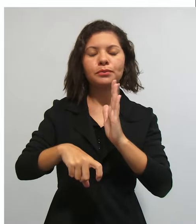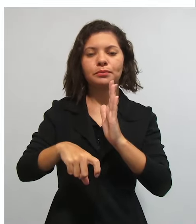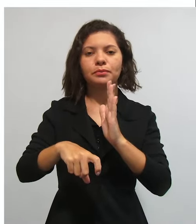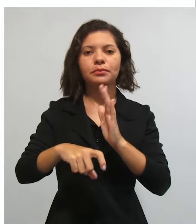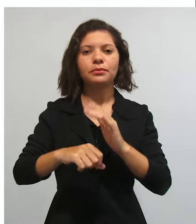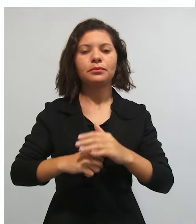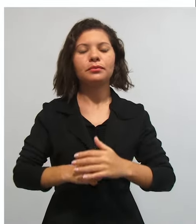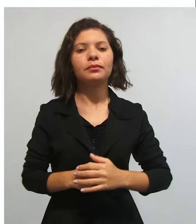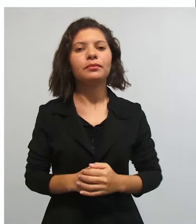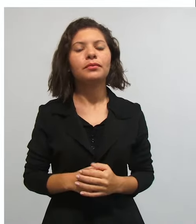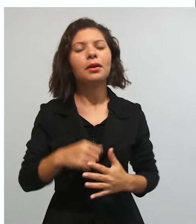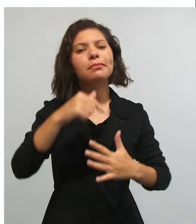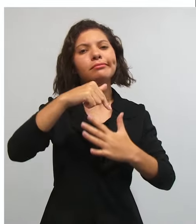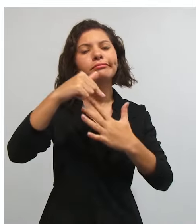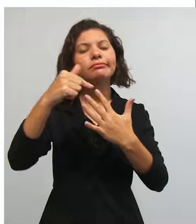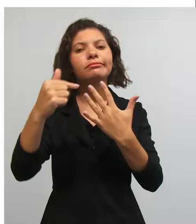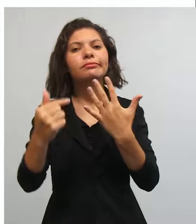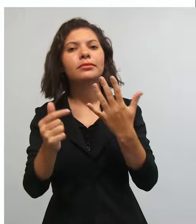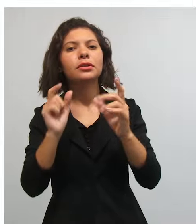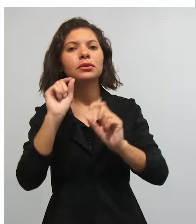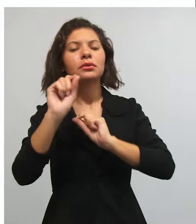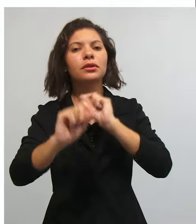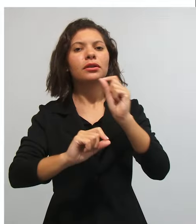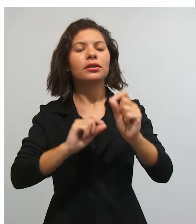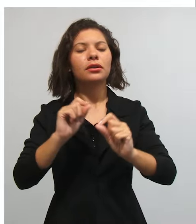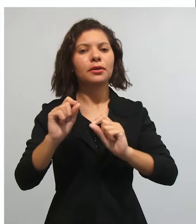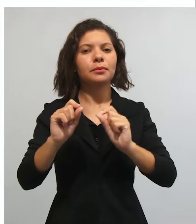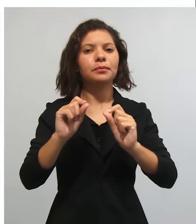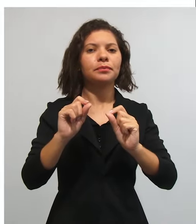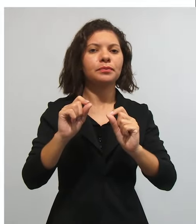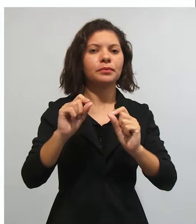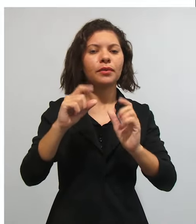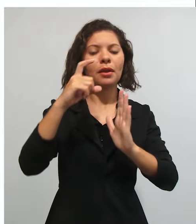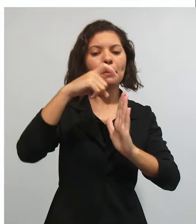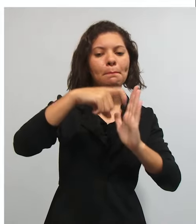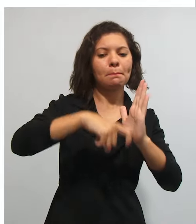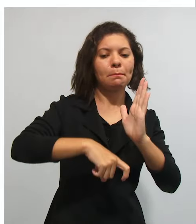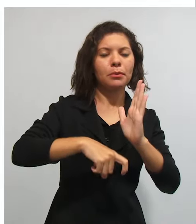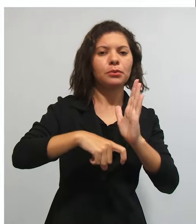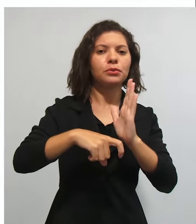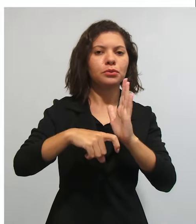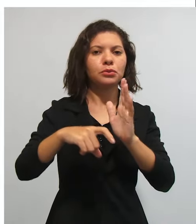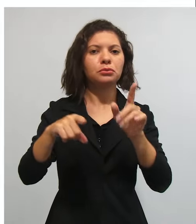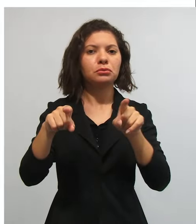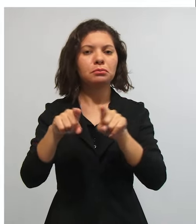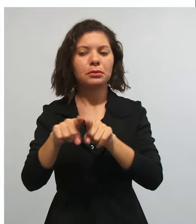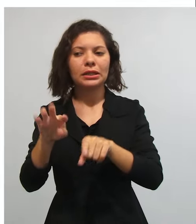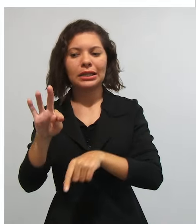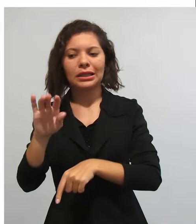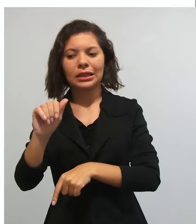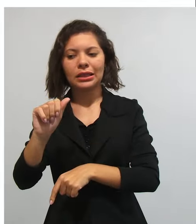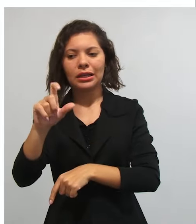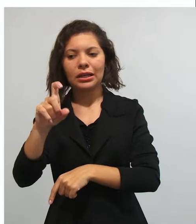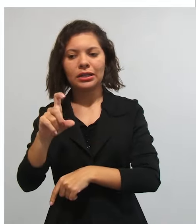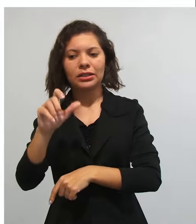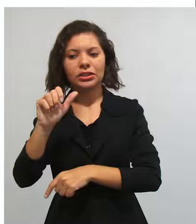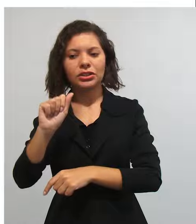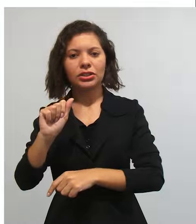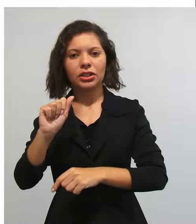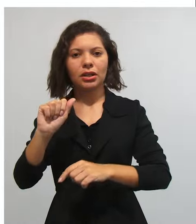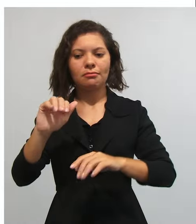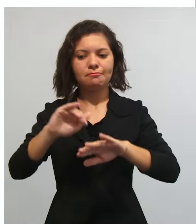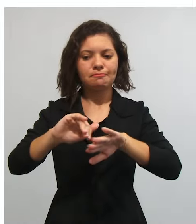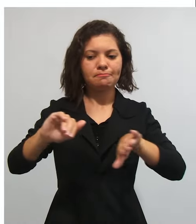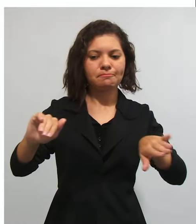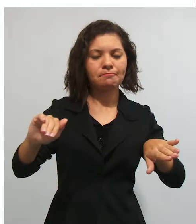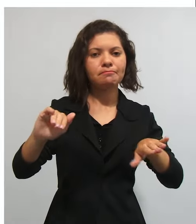a classificação, vai separar, certo? Provavelmente, eu não me recordo aqui, mas o código de taxa de coleta de